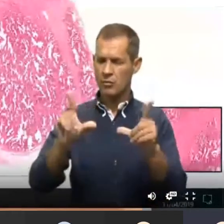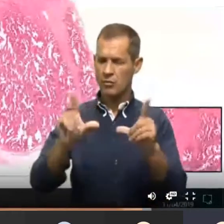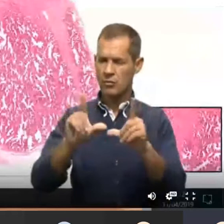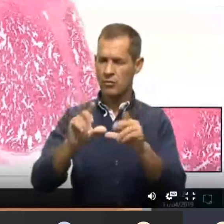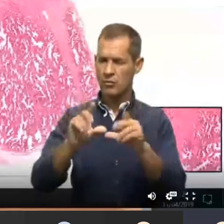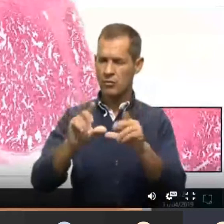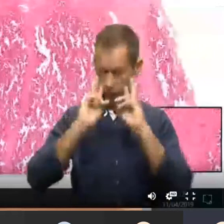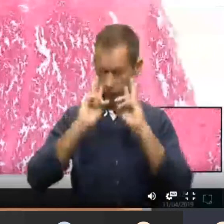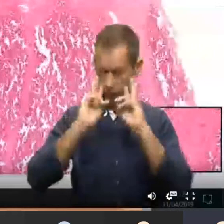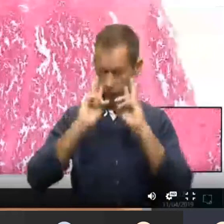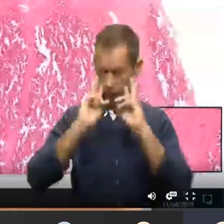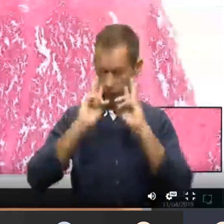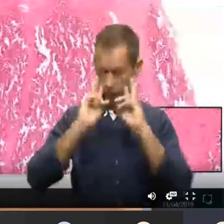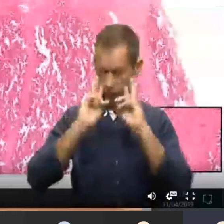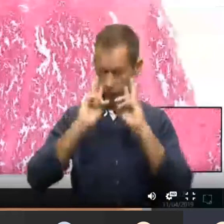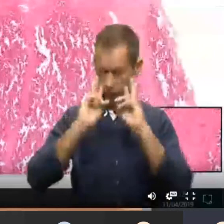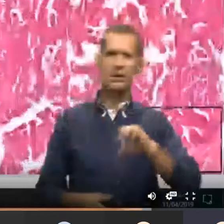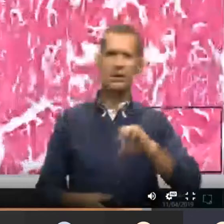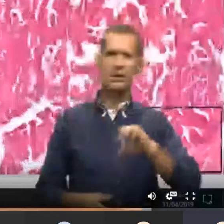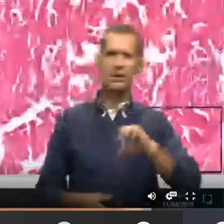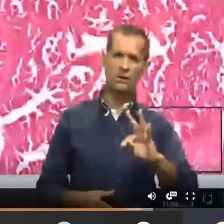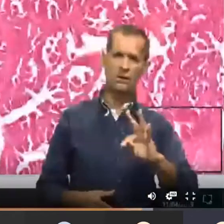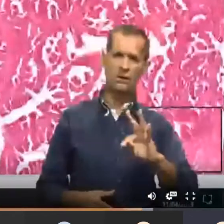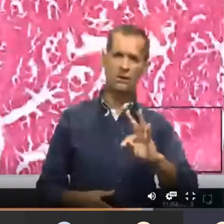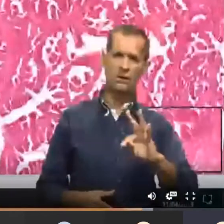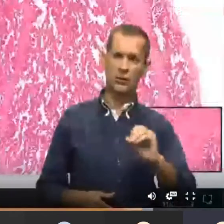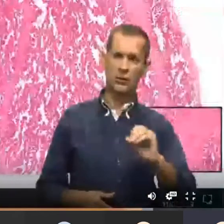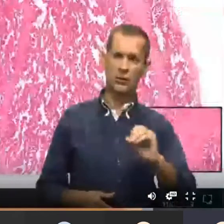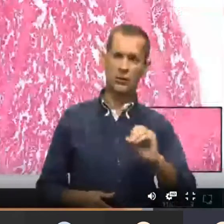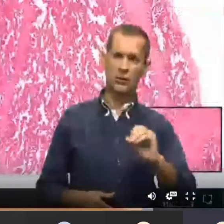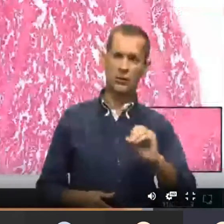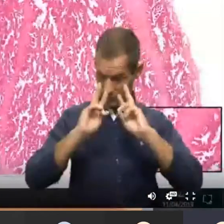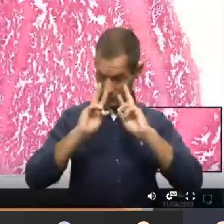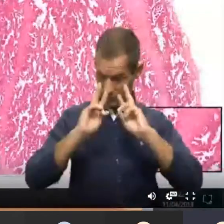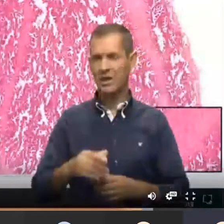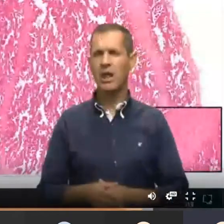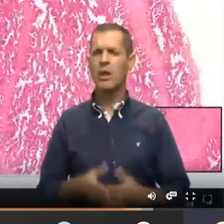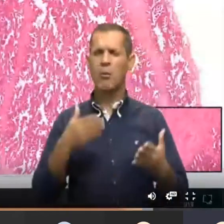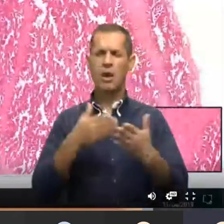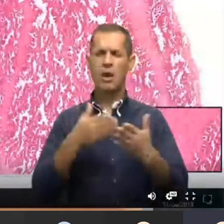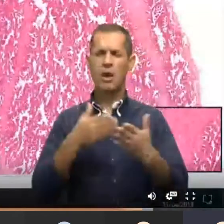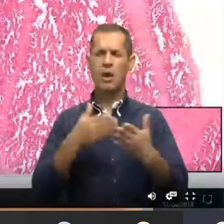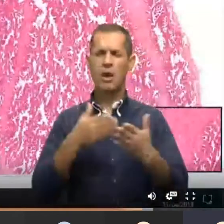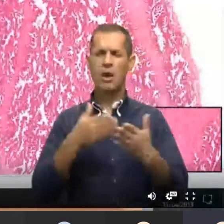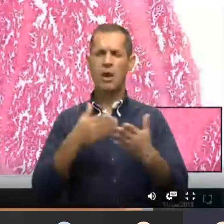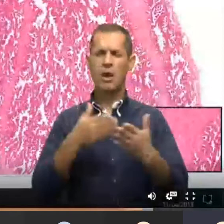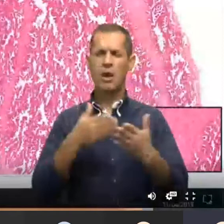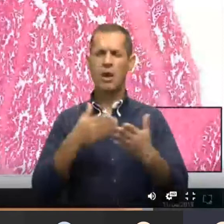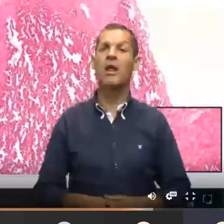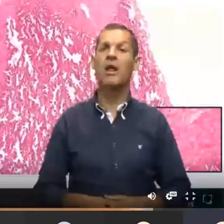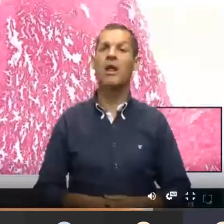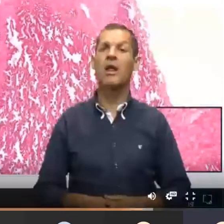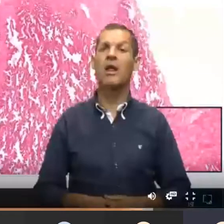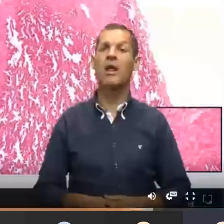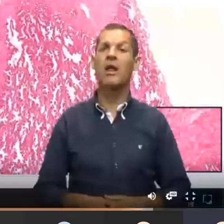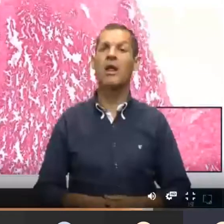já consegue ver o estroma aumentado, né? Vocês veem que ele não está tão delimitado